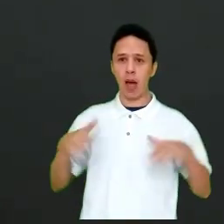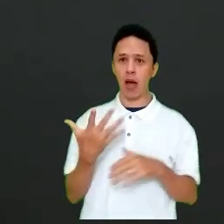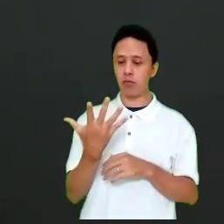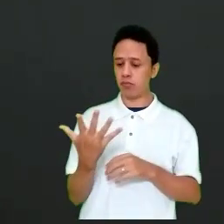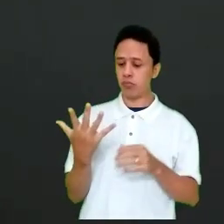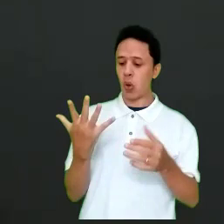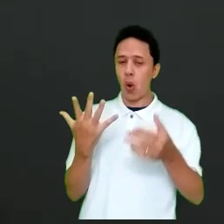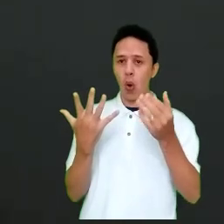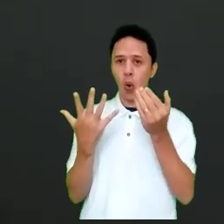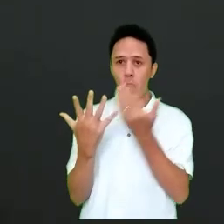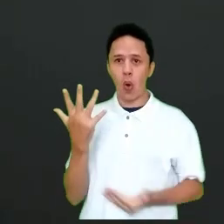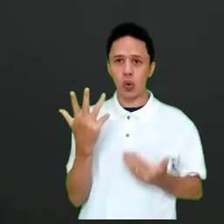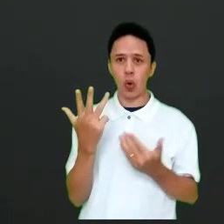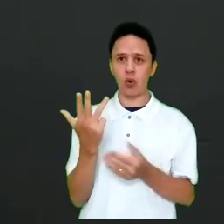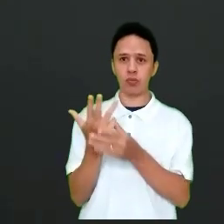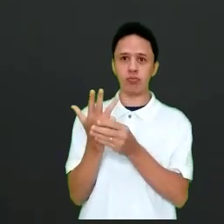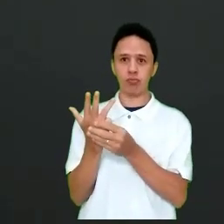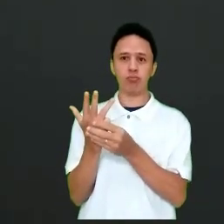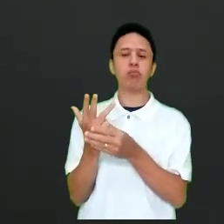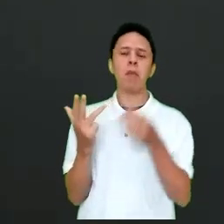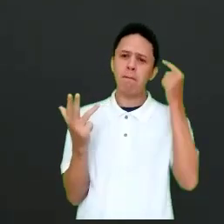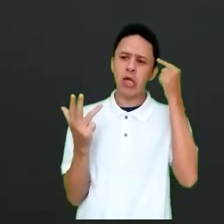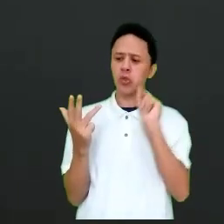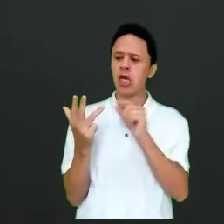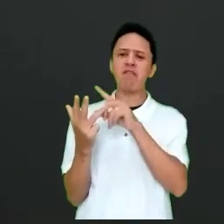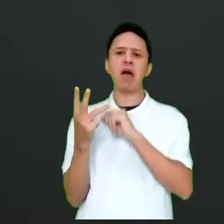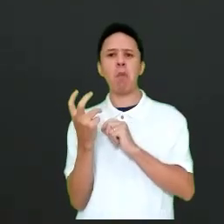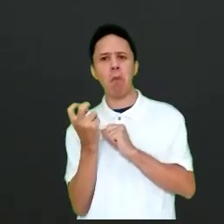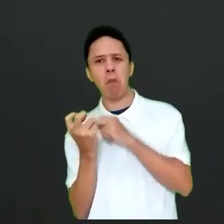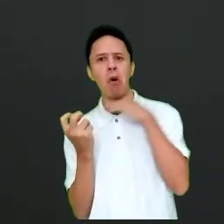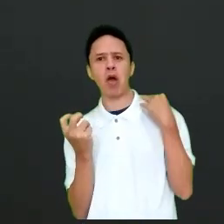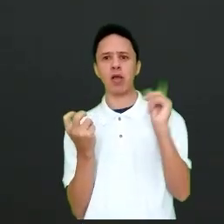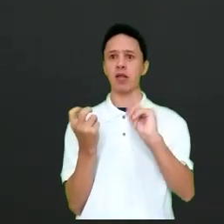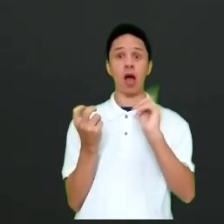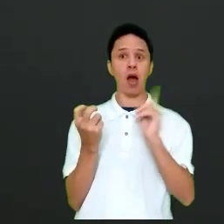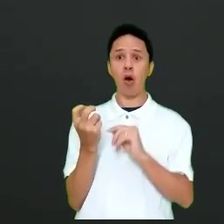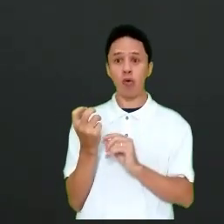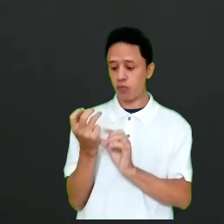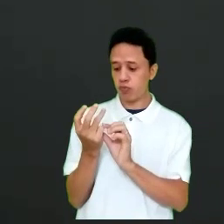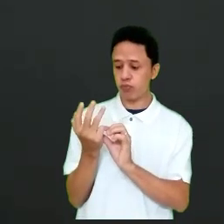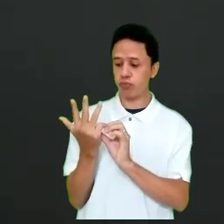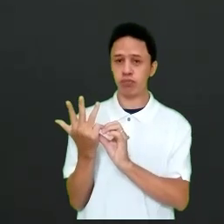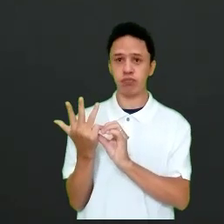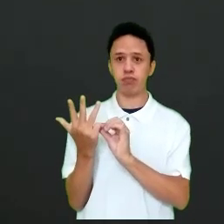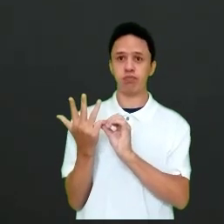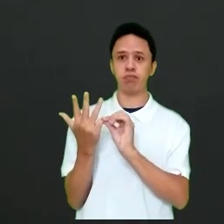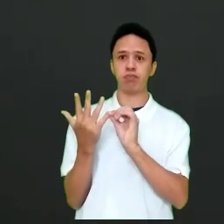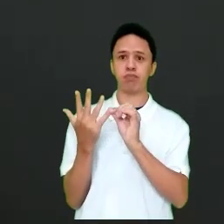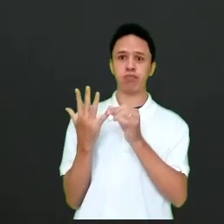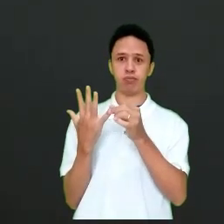também fazem isso. Cortei a estrela do mar. O que você pensa? Morreu. Que nada. Uma parte, a parte que